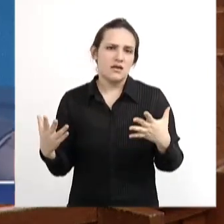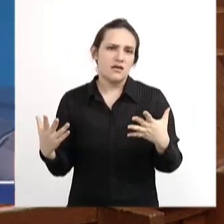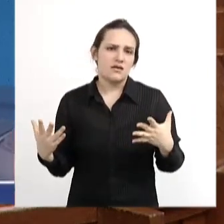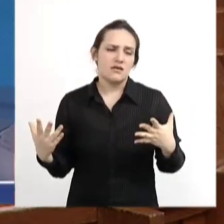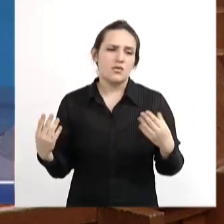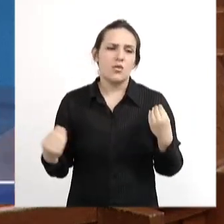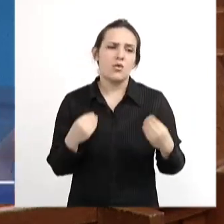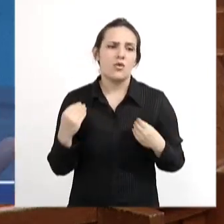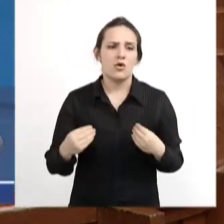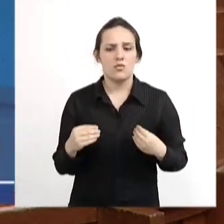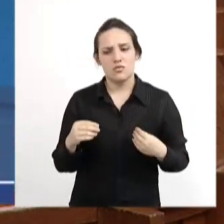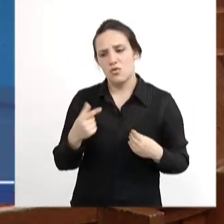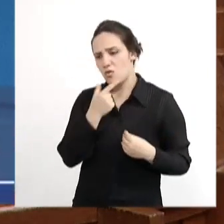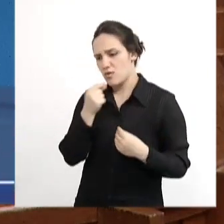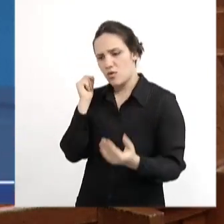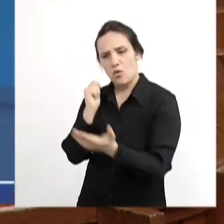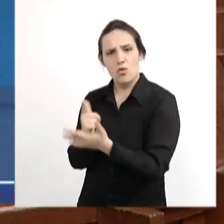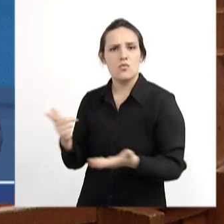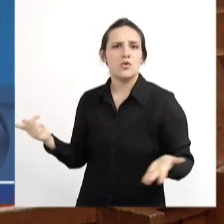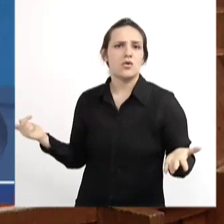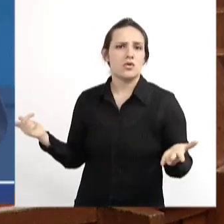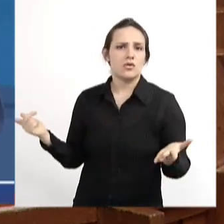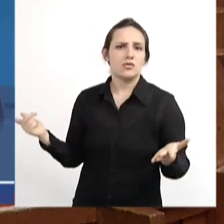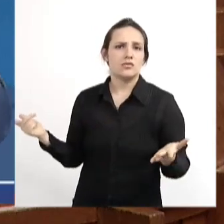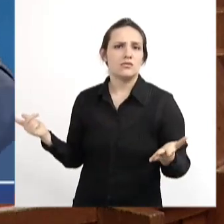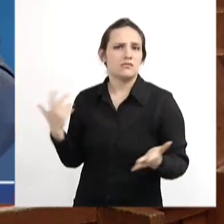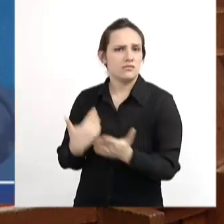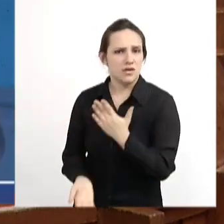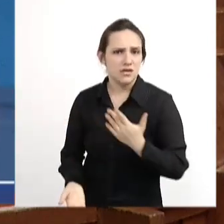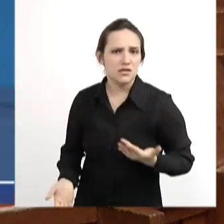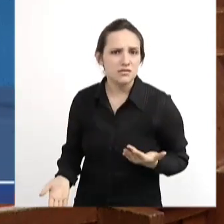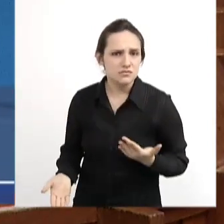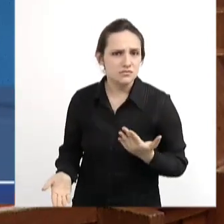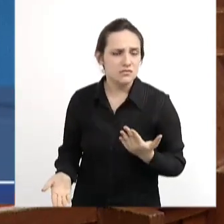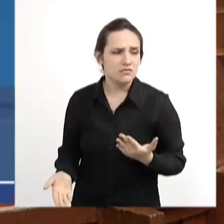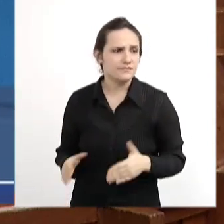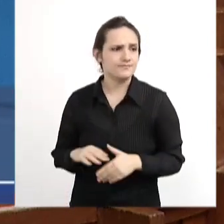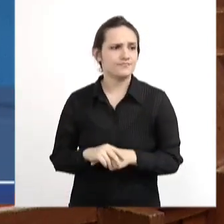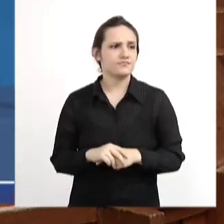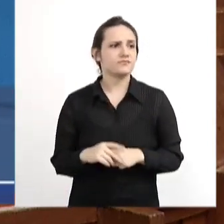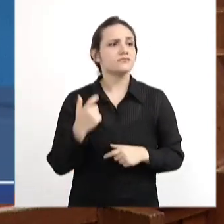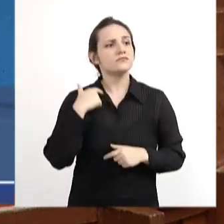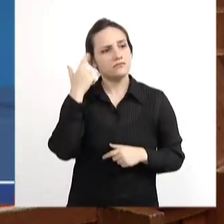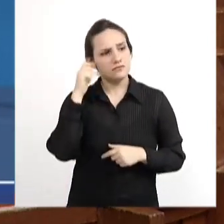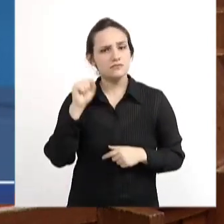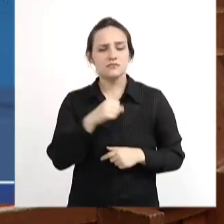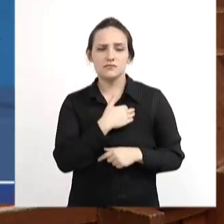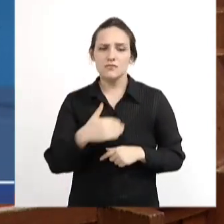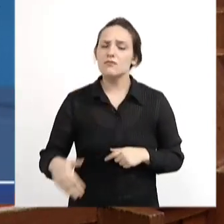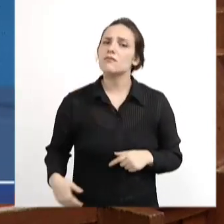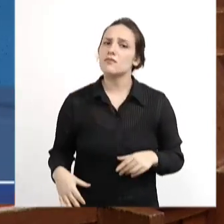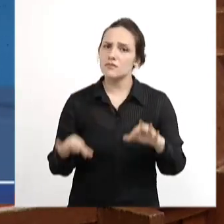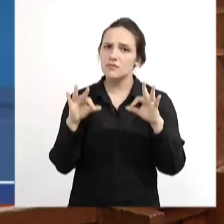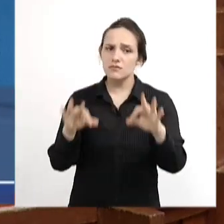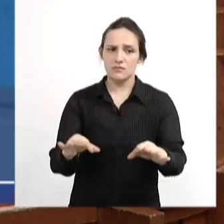o direito de propriedade ele é legítimo. Então, eu acho até que o governo está certo, porque quando